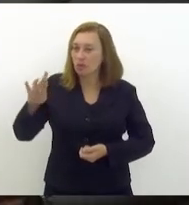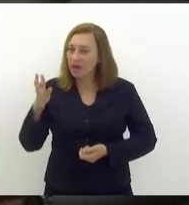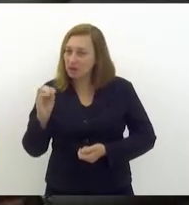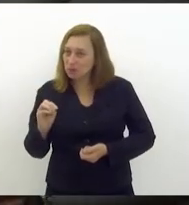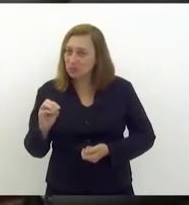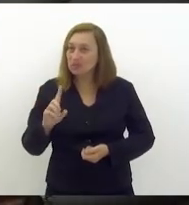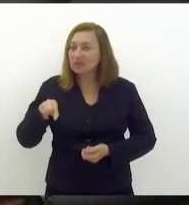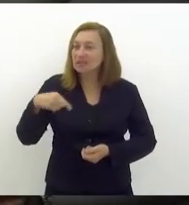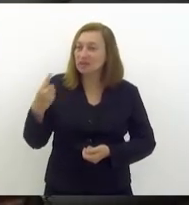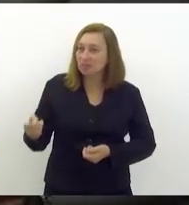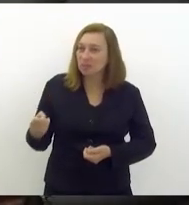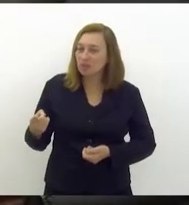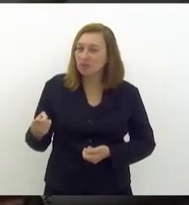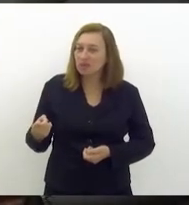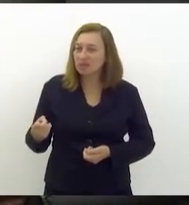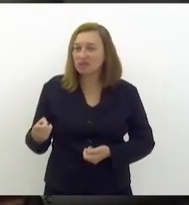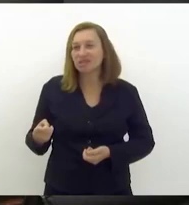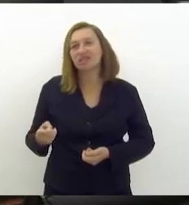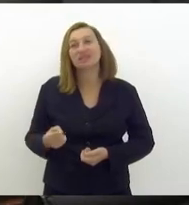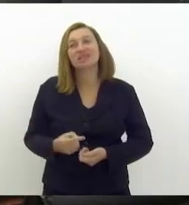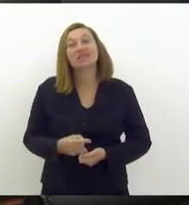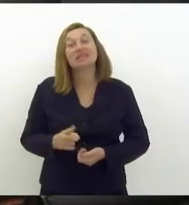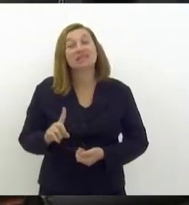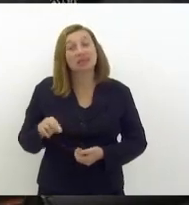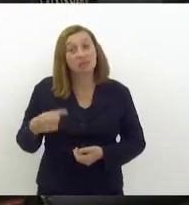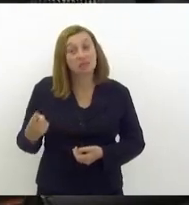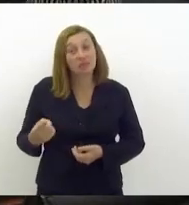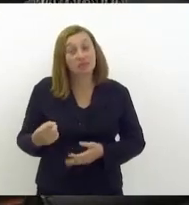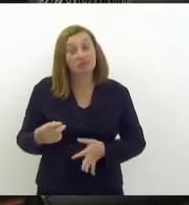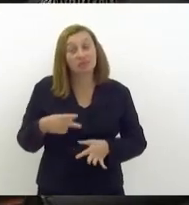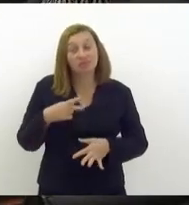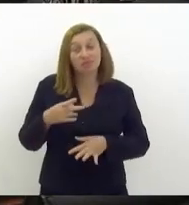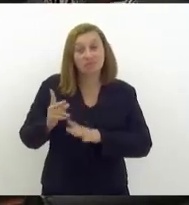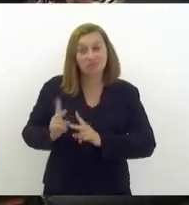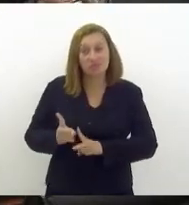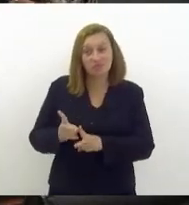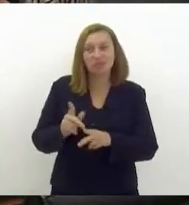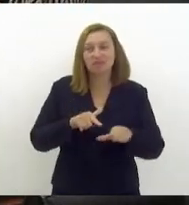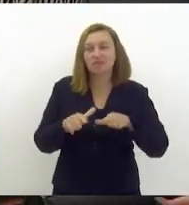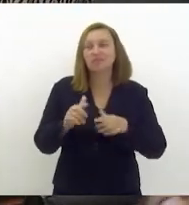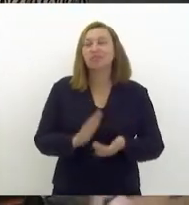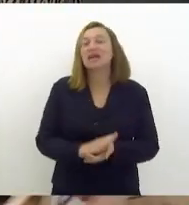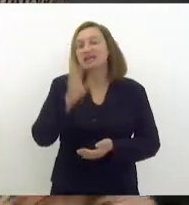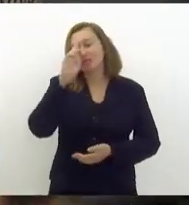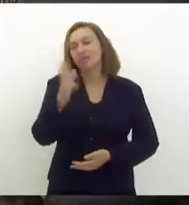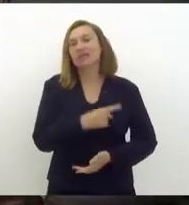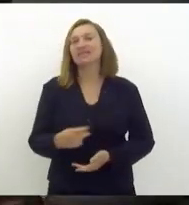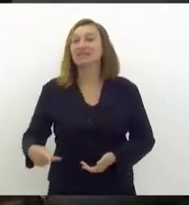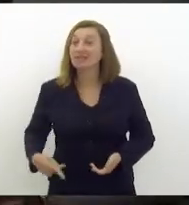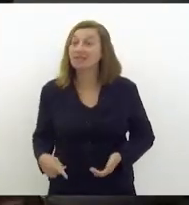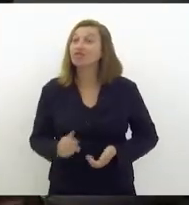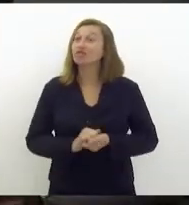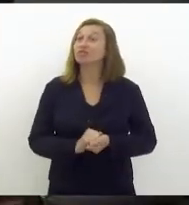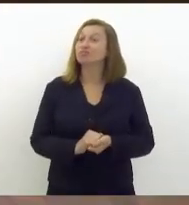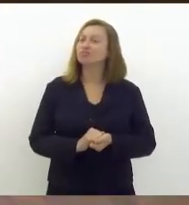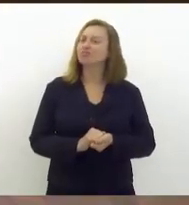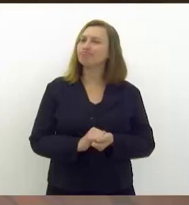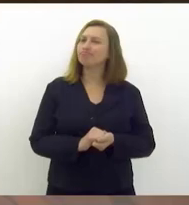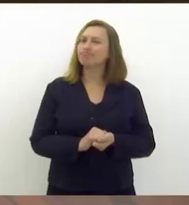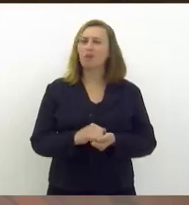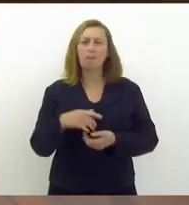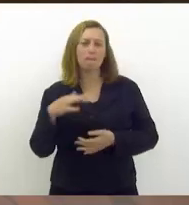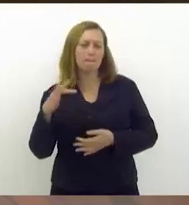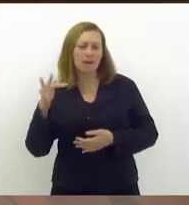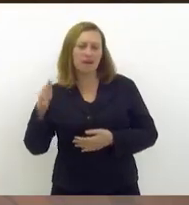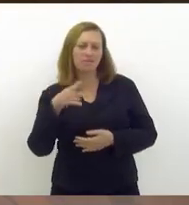depois vamos mudar de nosso trabalho senhor presidente é procurar esse